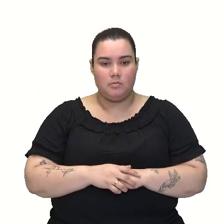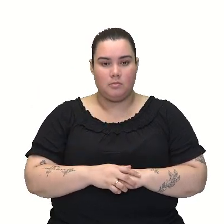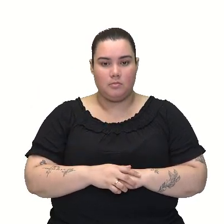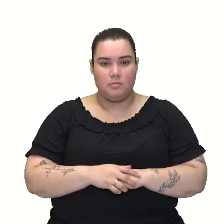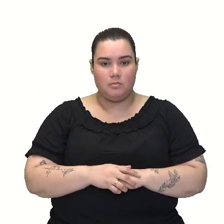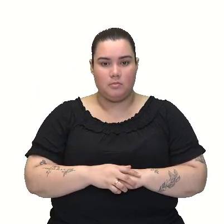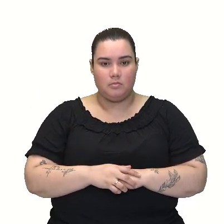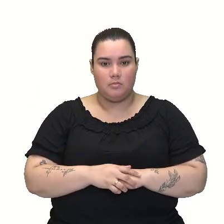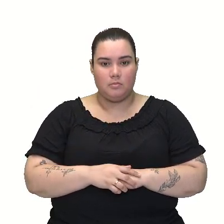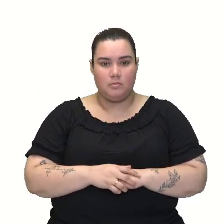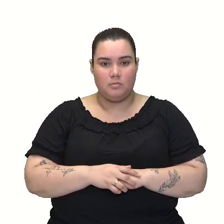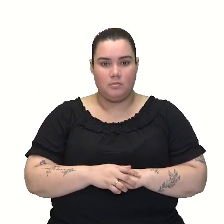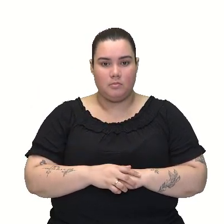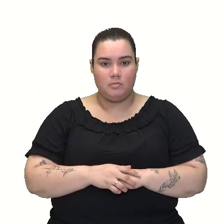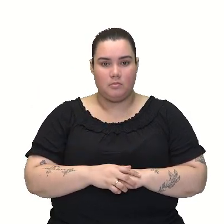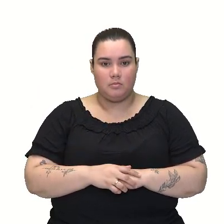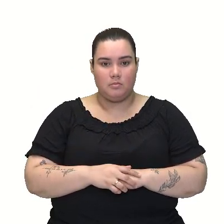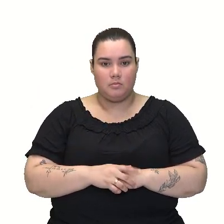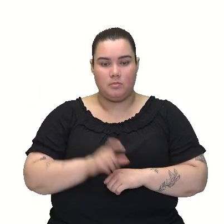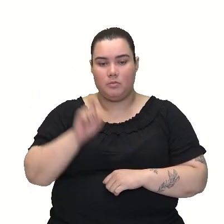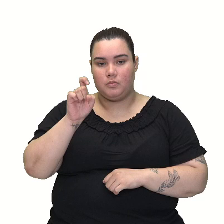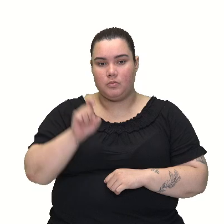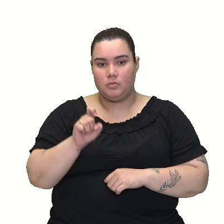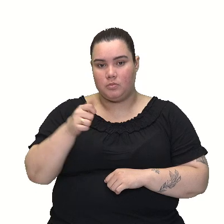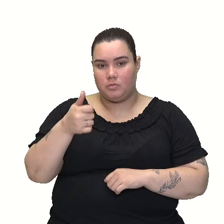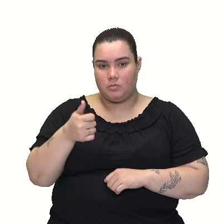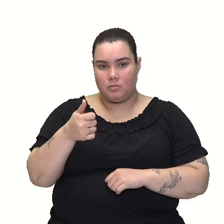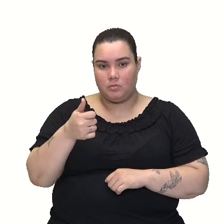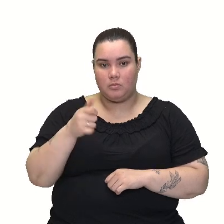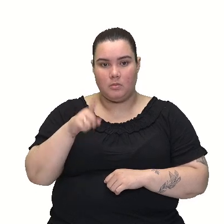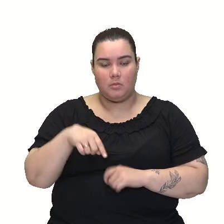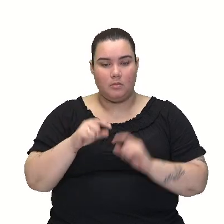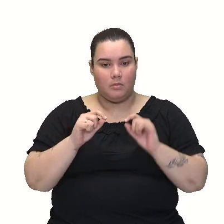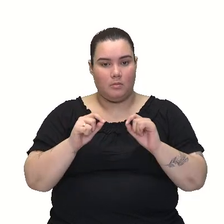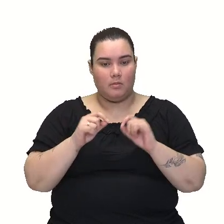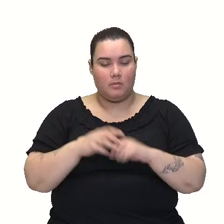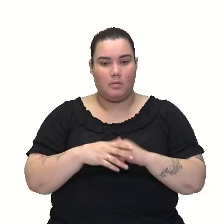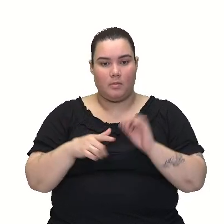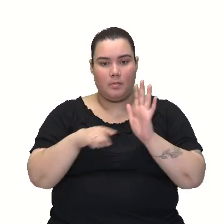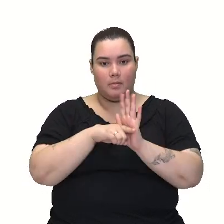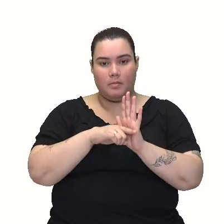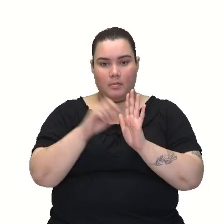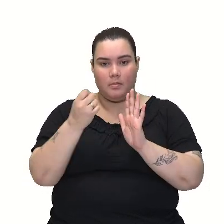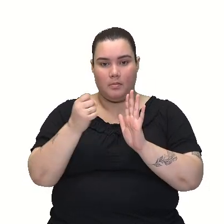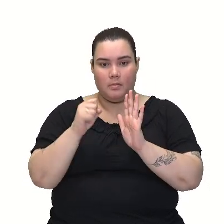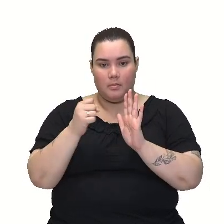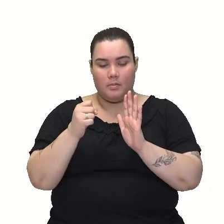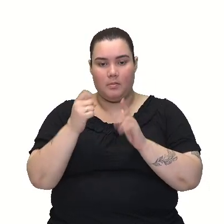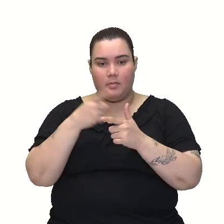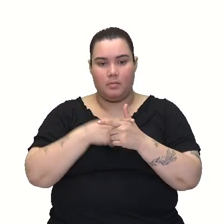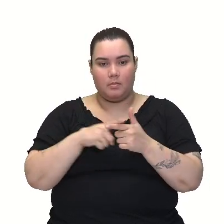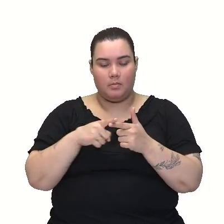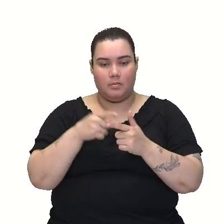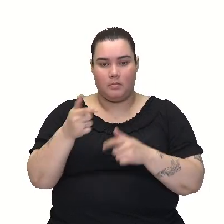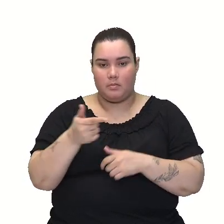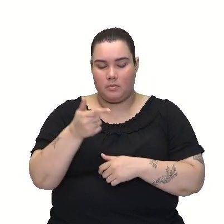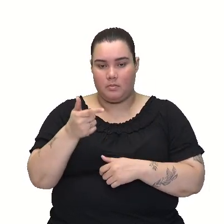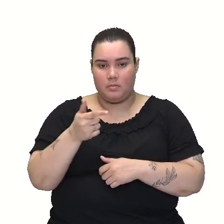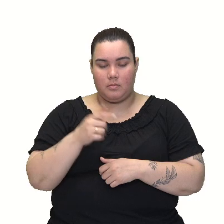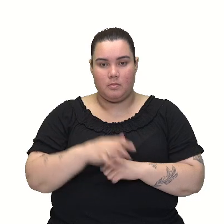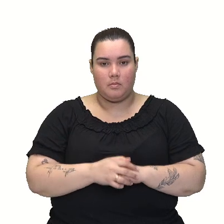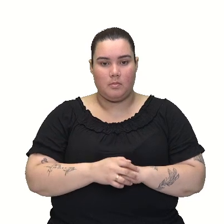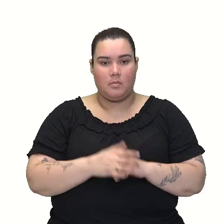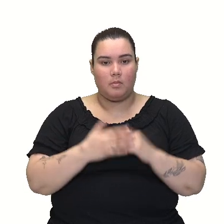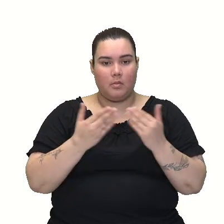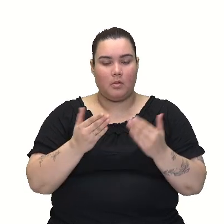Então, vamos lá. x1 é igual a menos 8 dividido para 2. Então, o meu valor